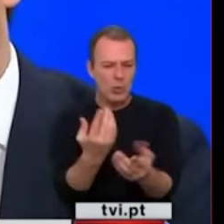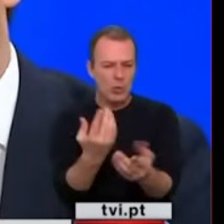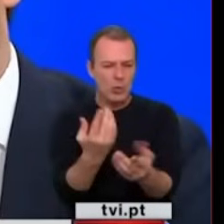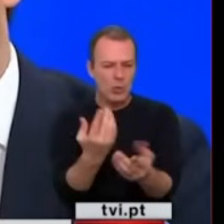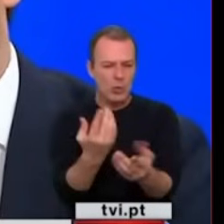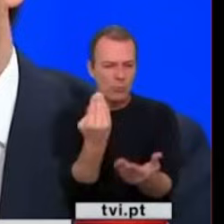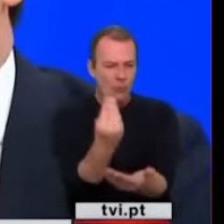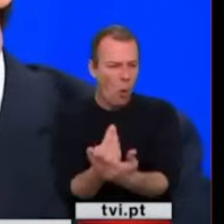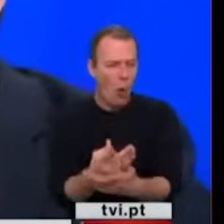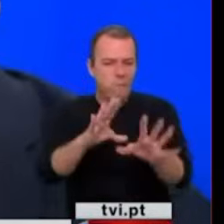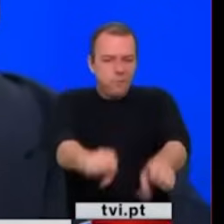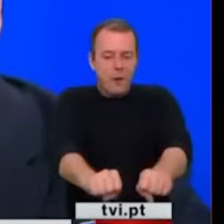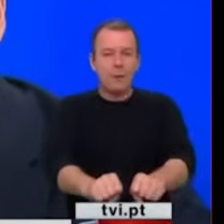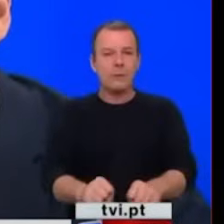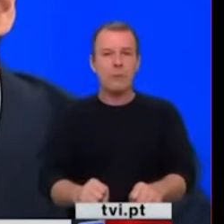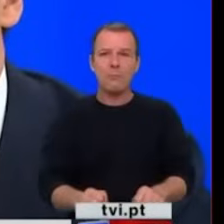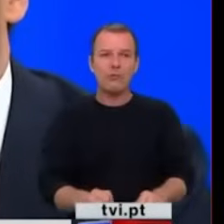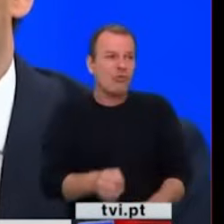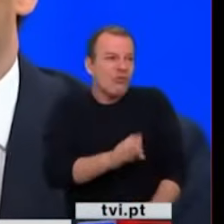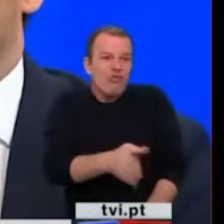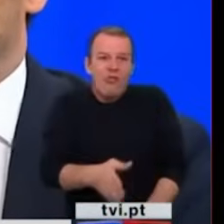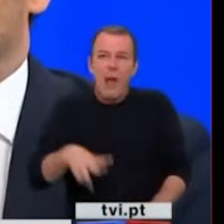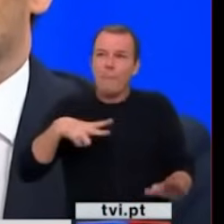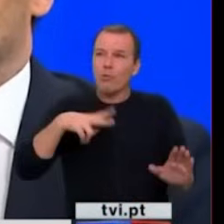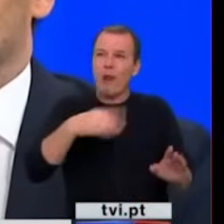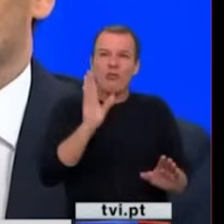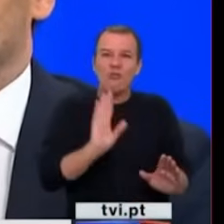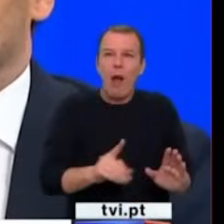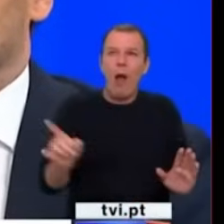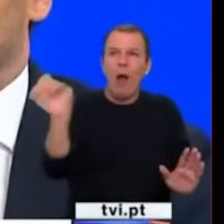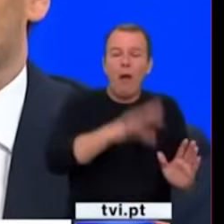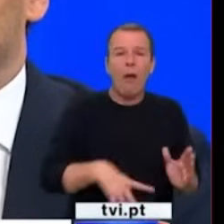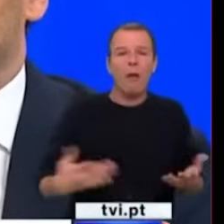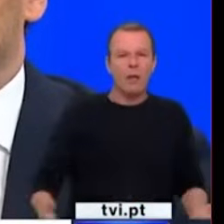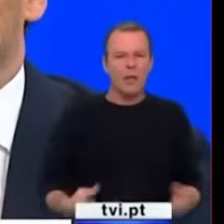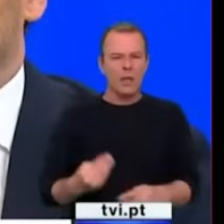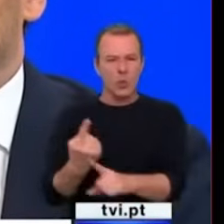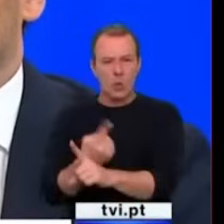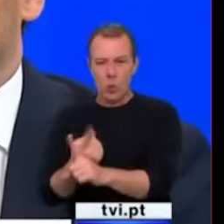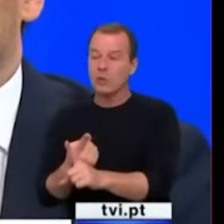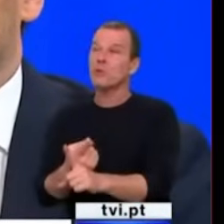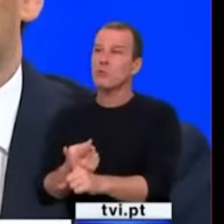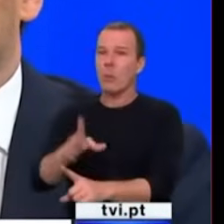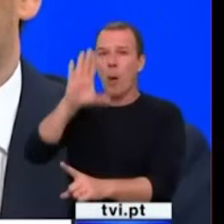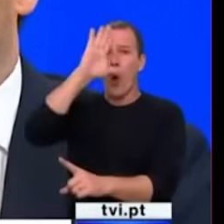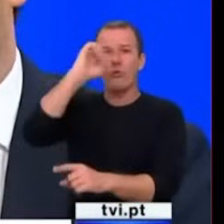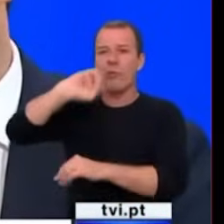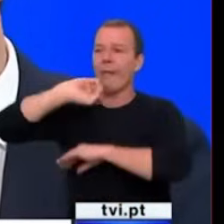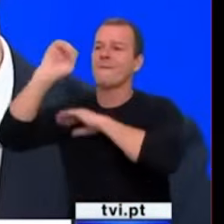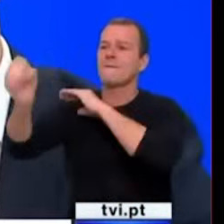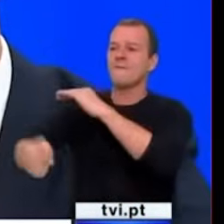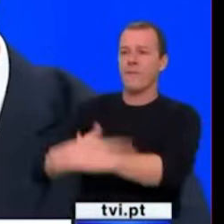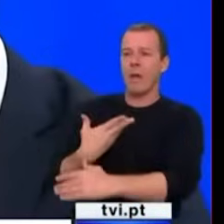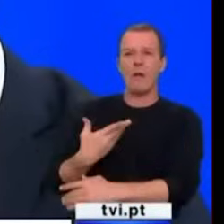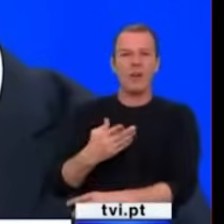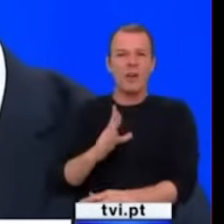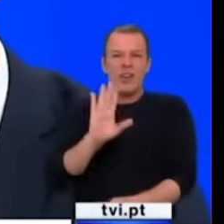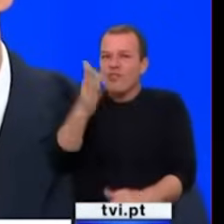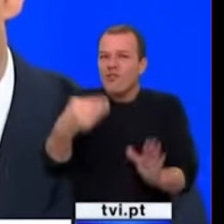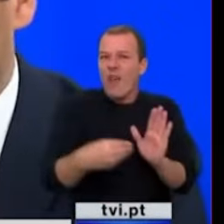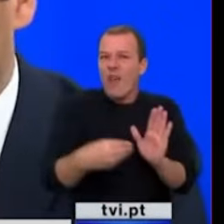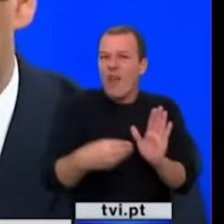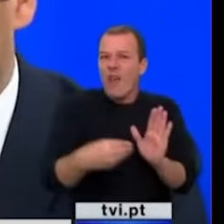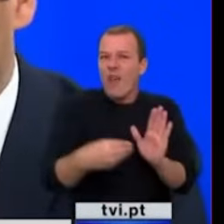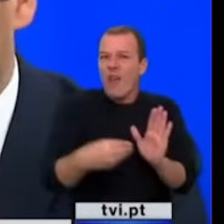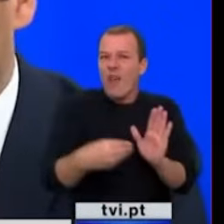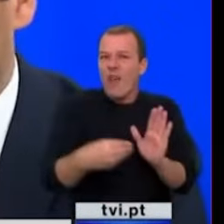existem todas é fantástic extia e e os valores e os valores declarados perdidos a favor do Estado Também dou o exemplo em 2022